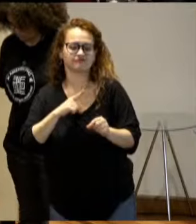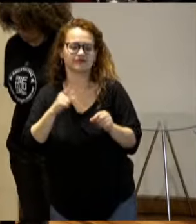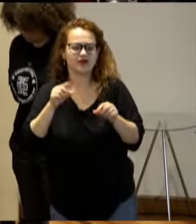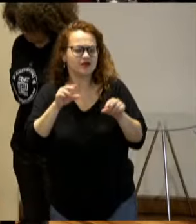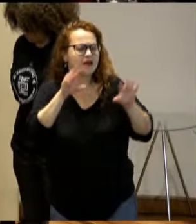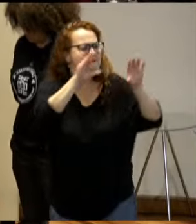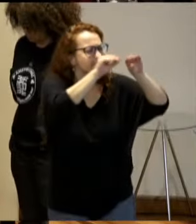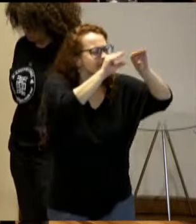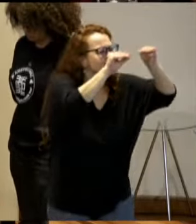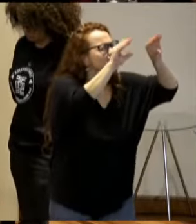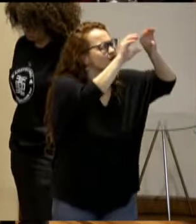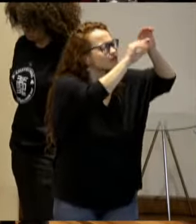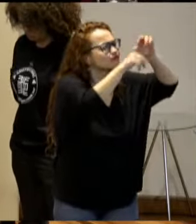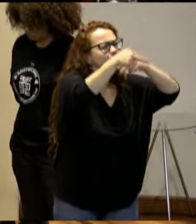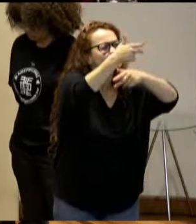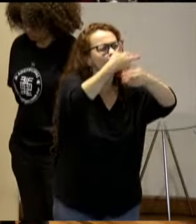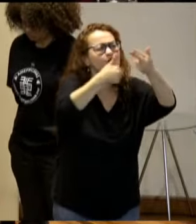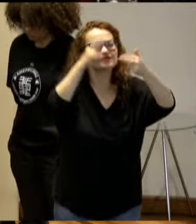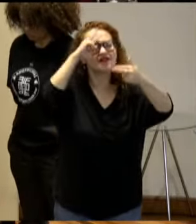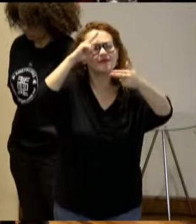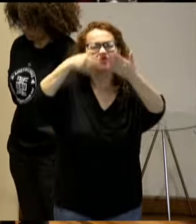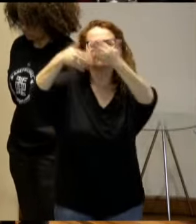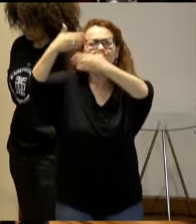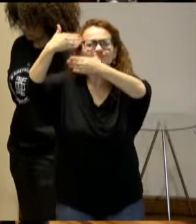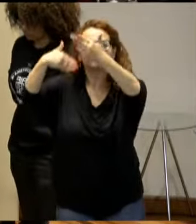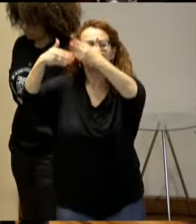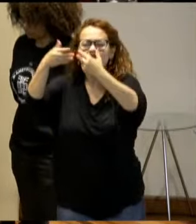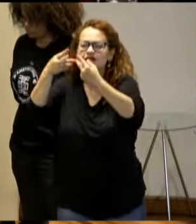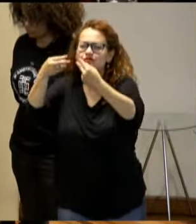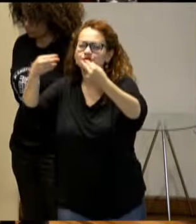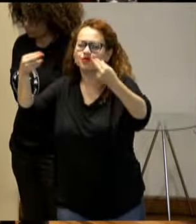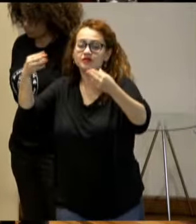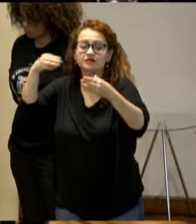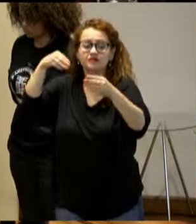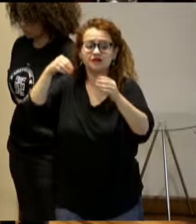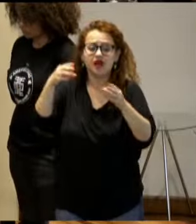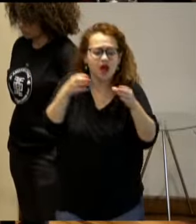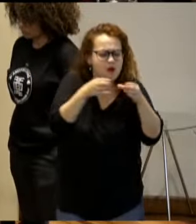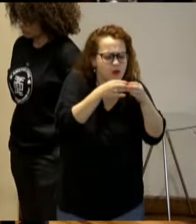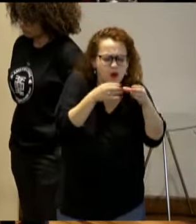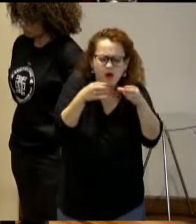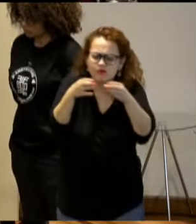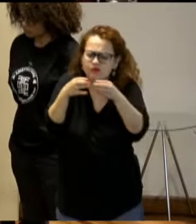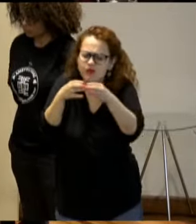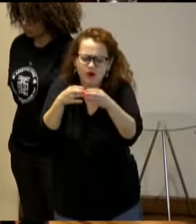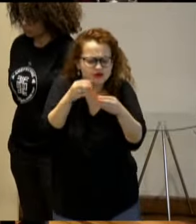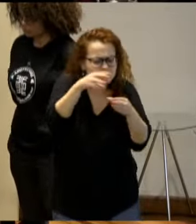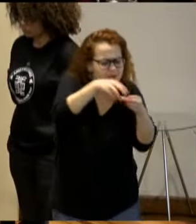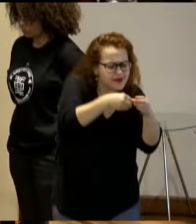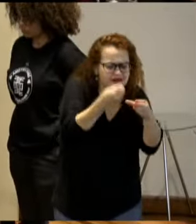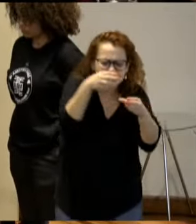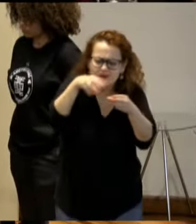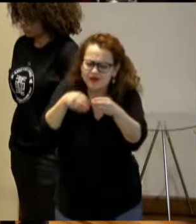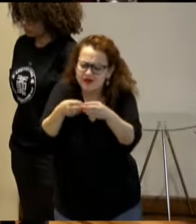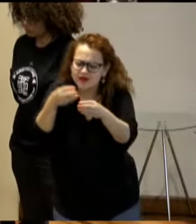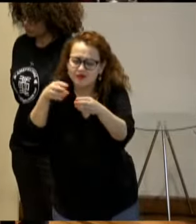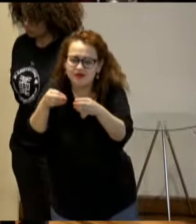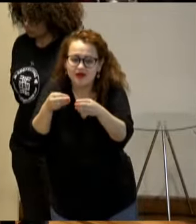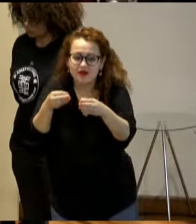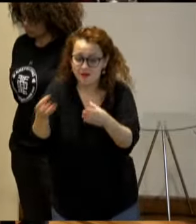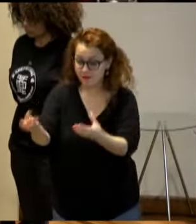Reviramos os armários memórias em busca de ingredientes dentro de potes encontros. Para este